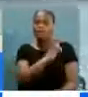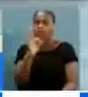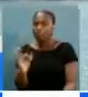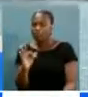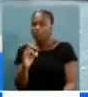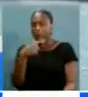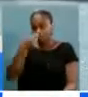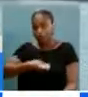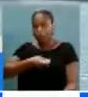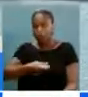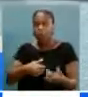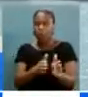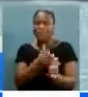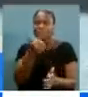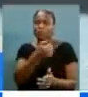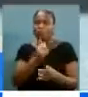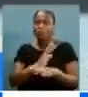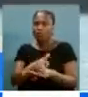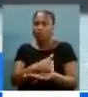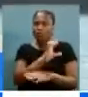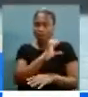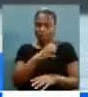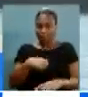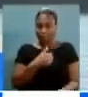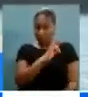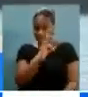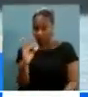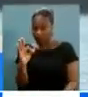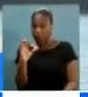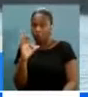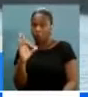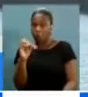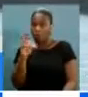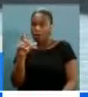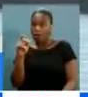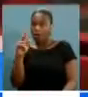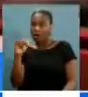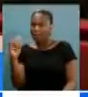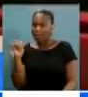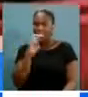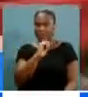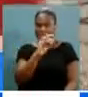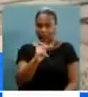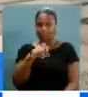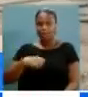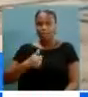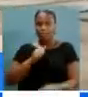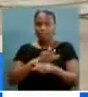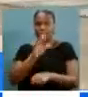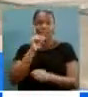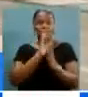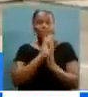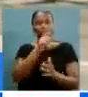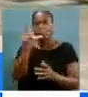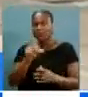fretamento, mas no total serão cinco navios: Cabo Verde Fast Ferry, Polaris SA, Verde Mar, Santa Luzia